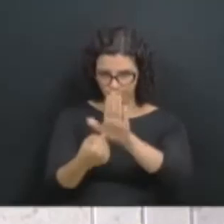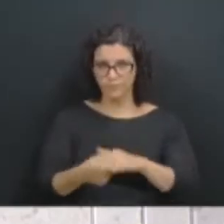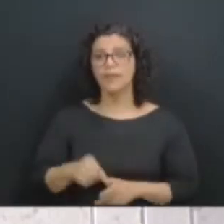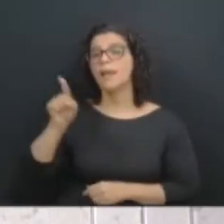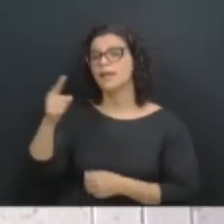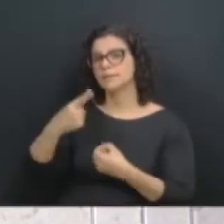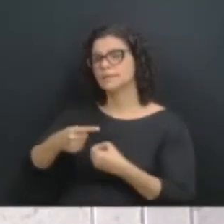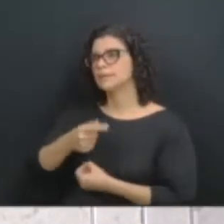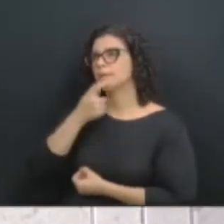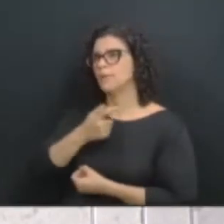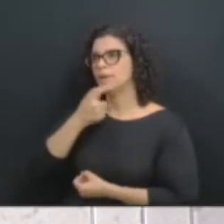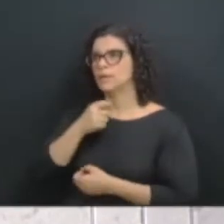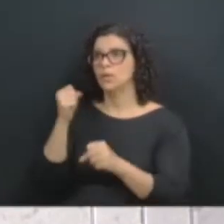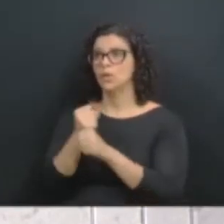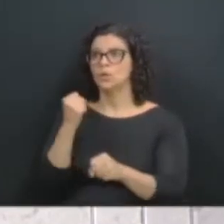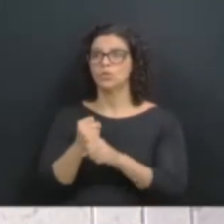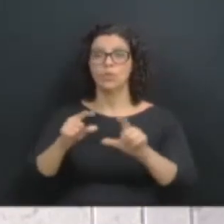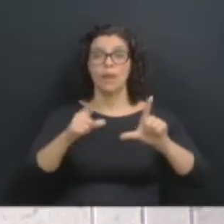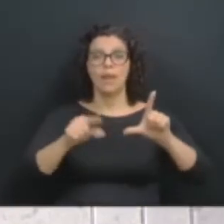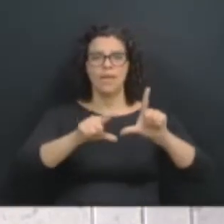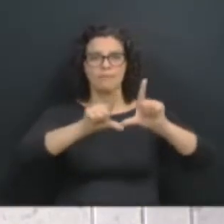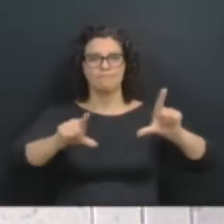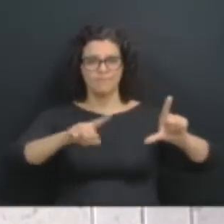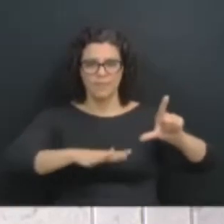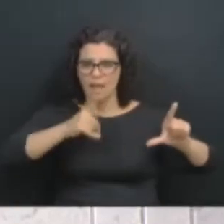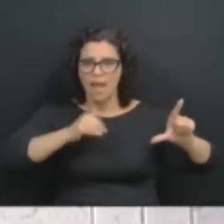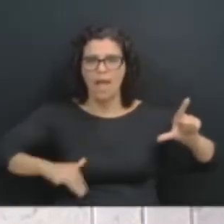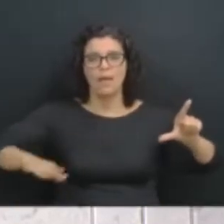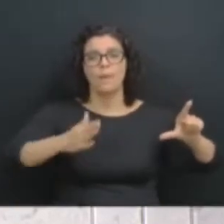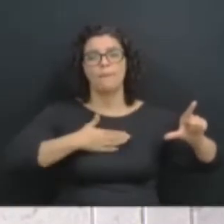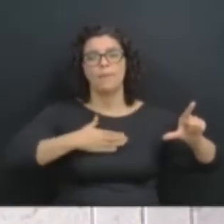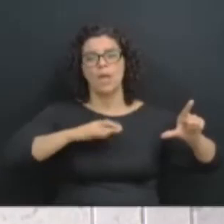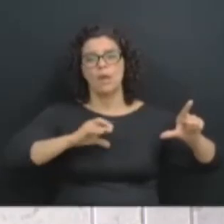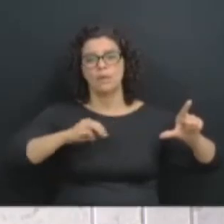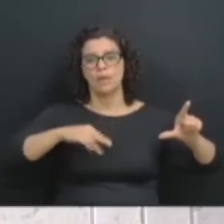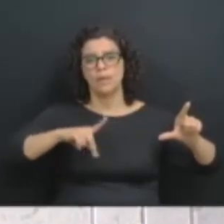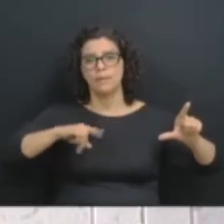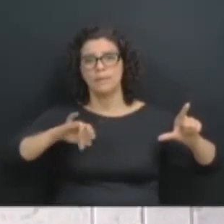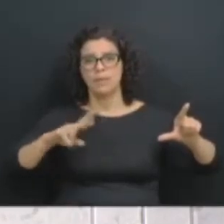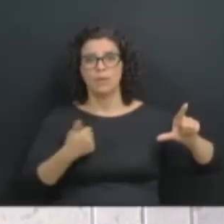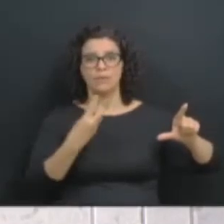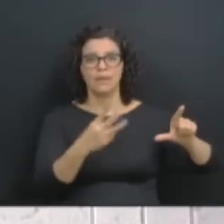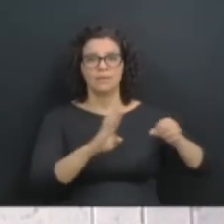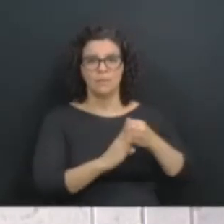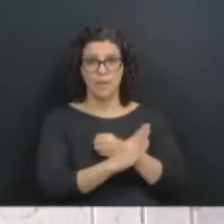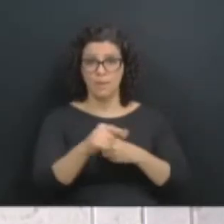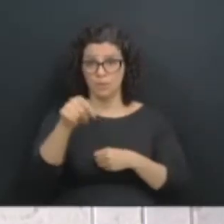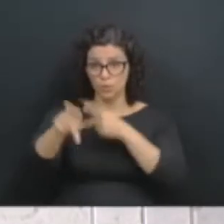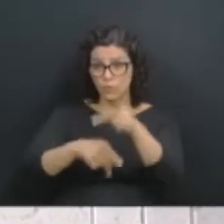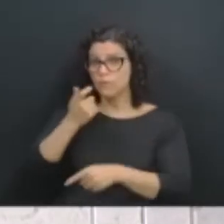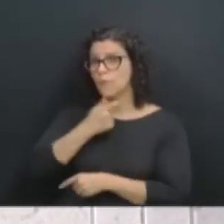Lá em Apucarana, construiu-se um letreiro no lago, um meu campinho em 2, 3 bairros, mas a demanda do